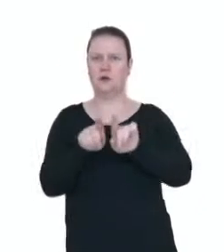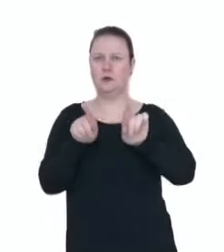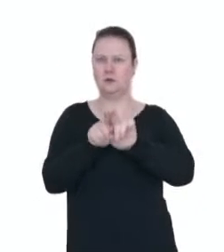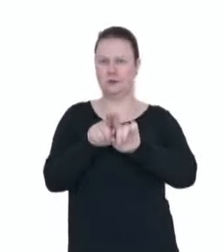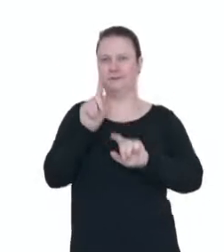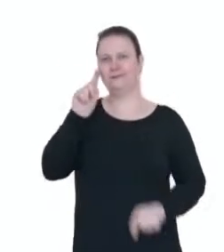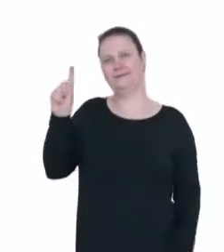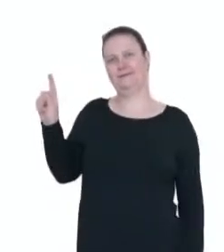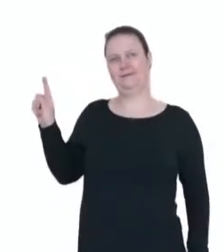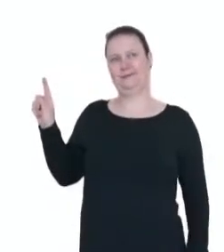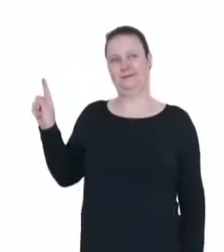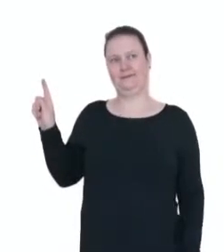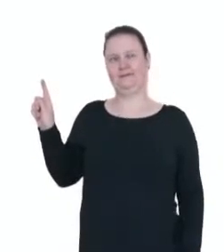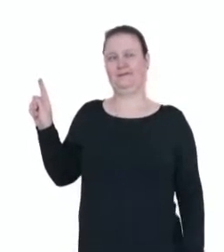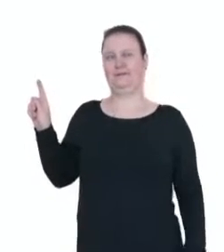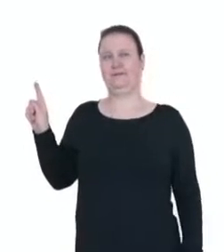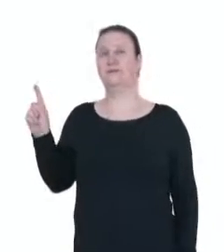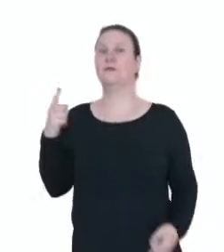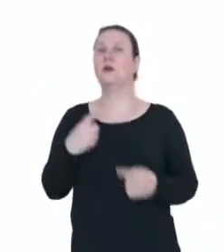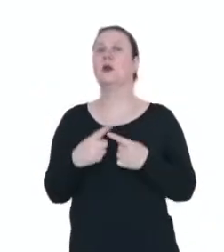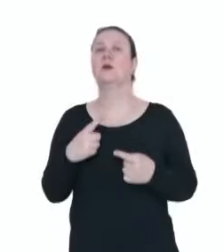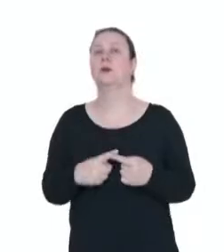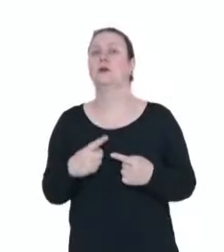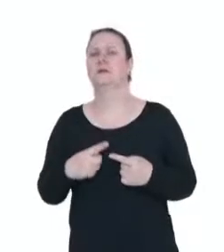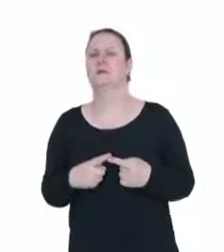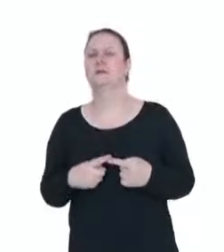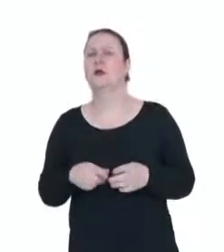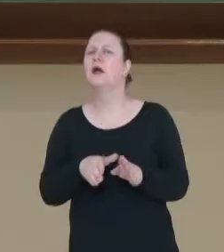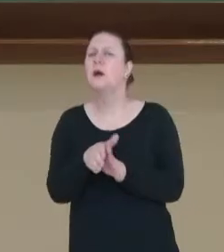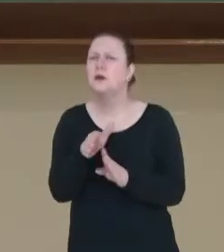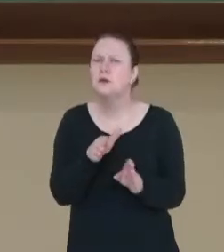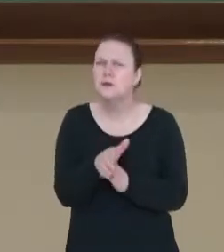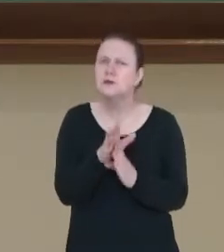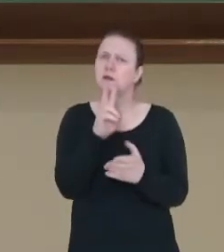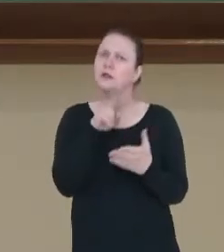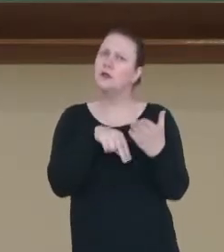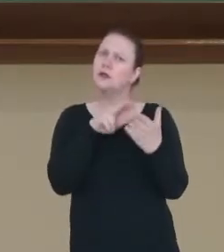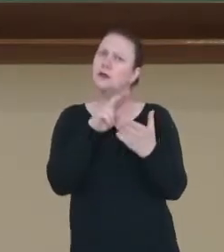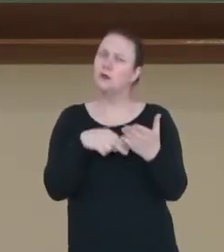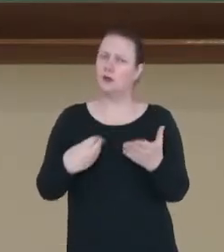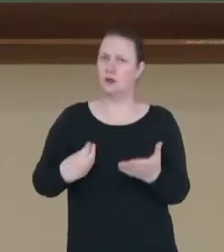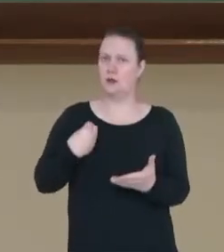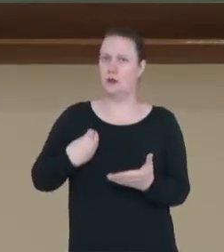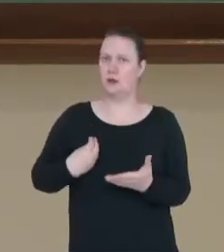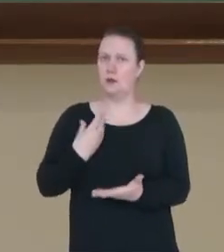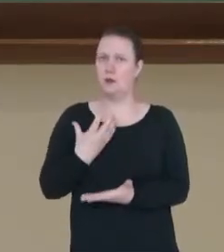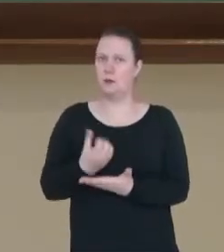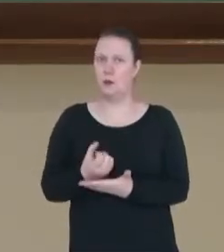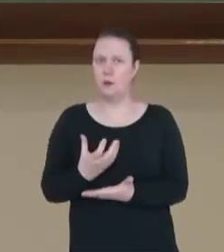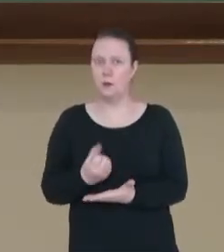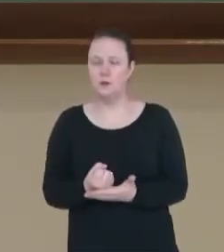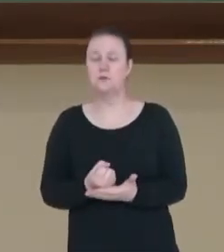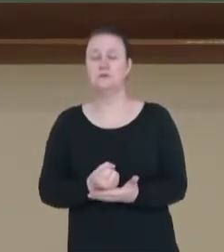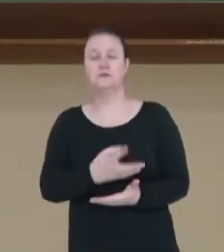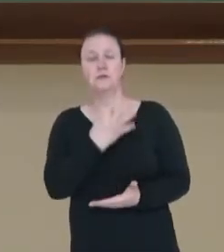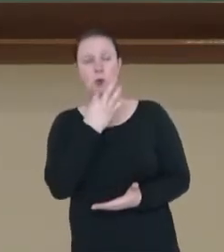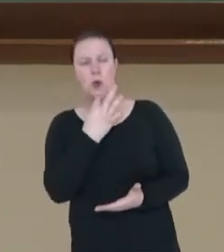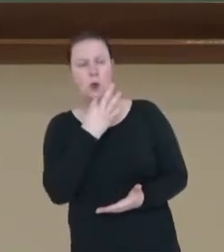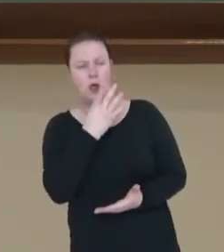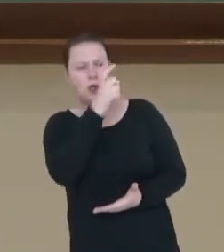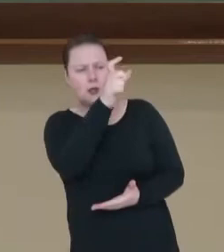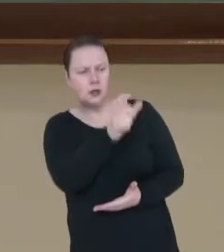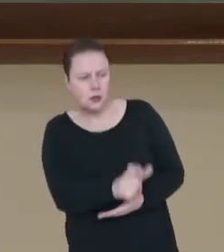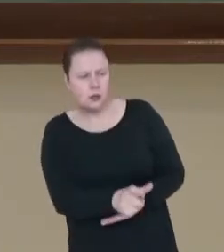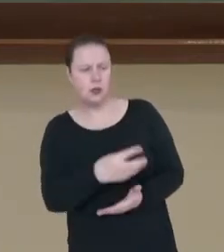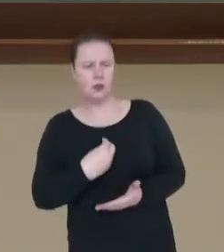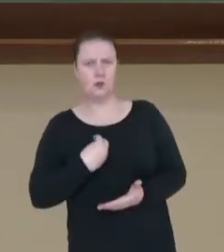www.ebiografia.com. Por que eu recomendo a leitura de uma biografia? Para você conhecer mais da vida do autor, ó,